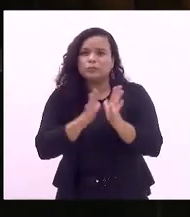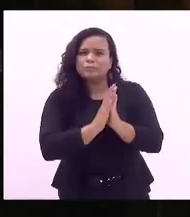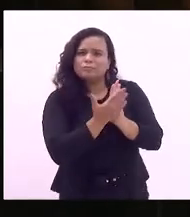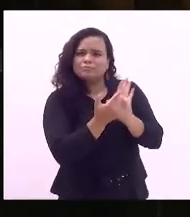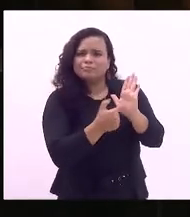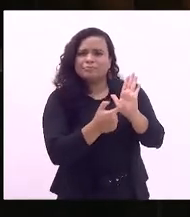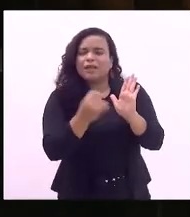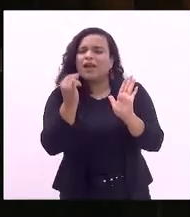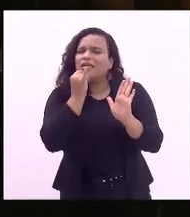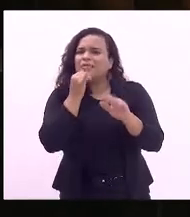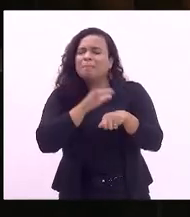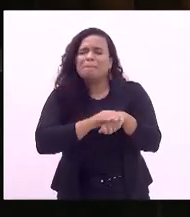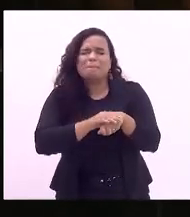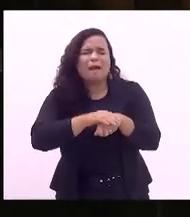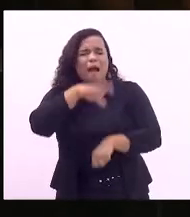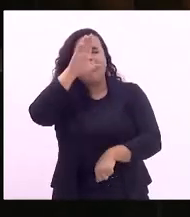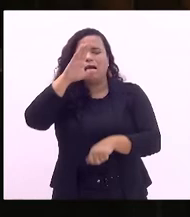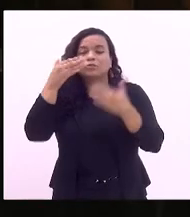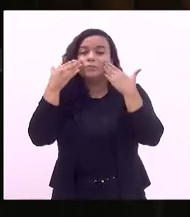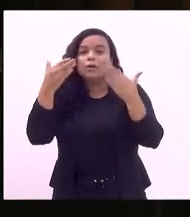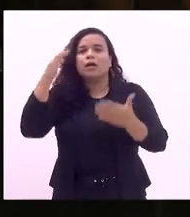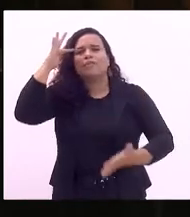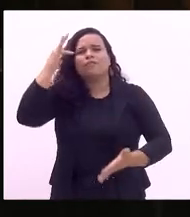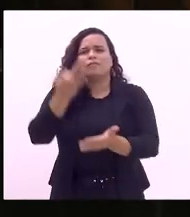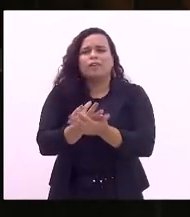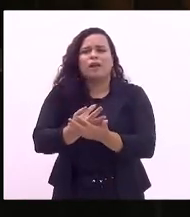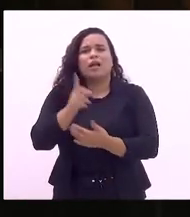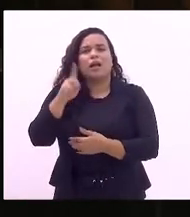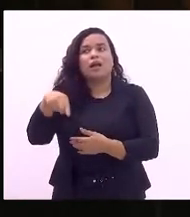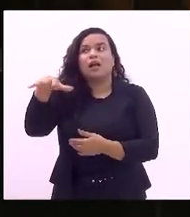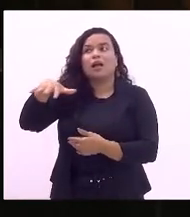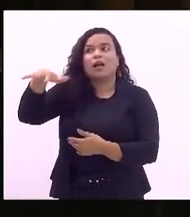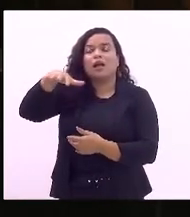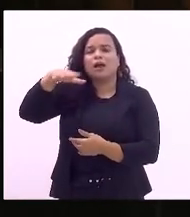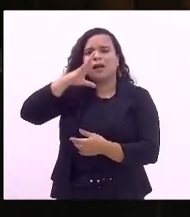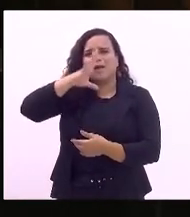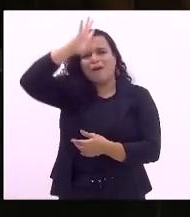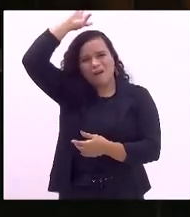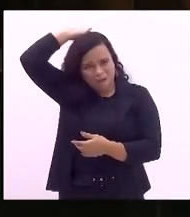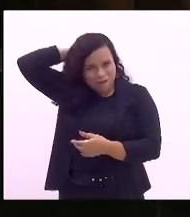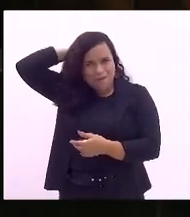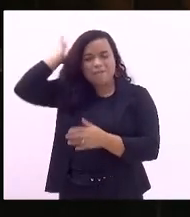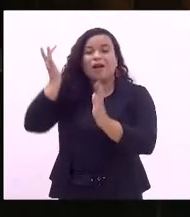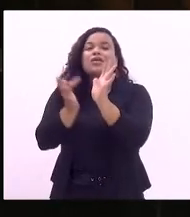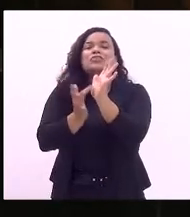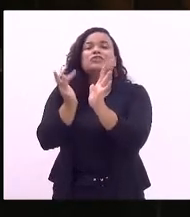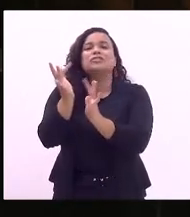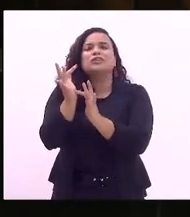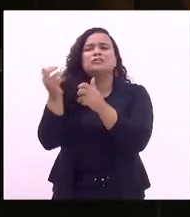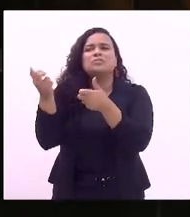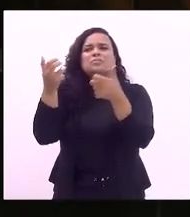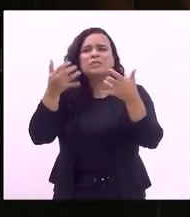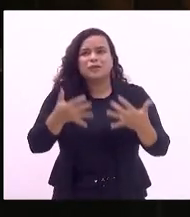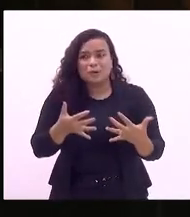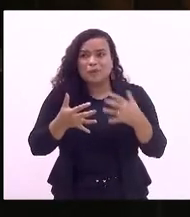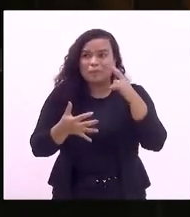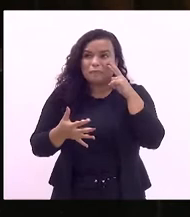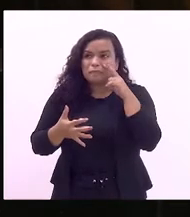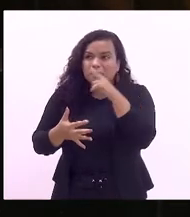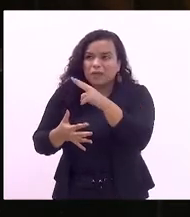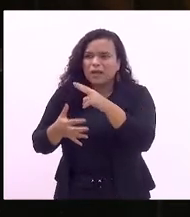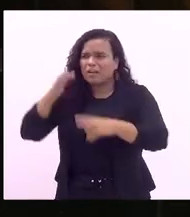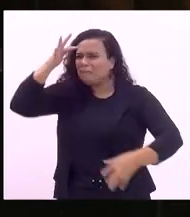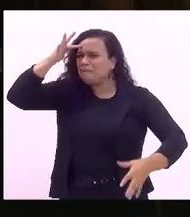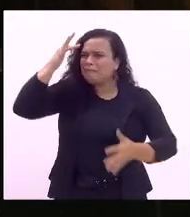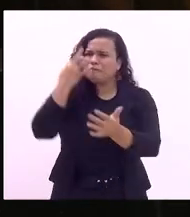hora exemplo de fé foi do Centurião Romano Jesus nunca vi o homem com tanta